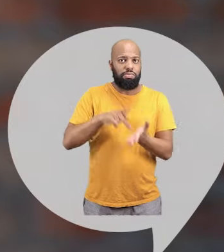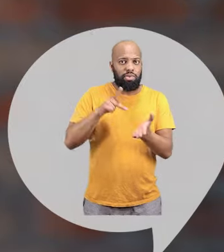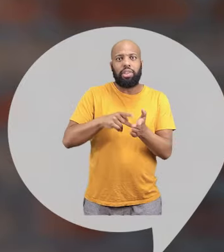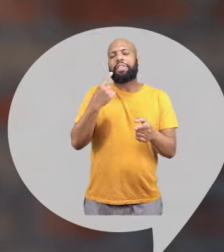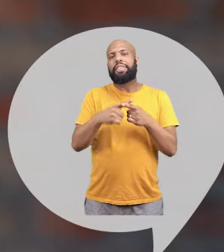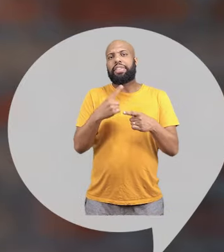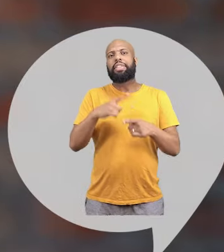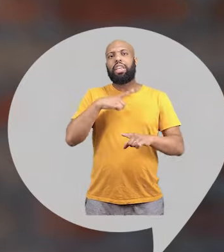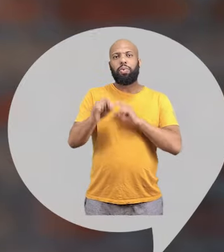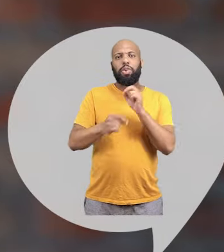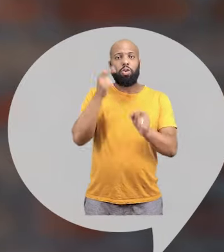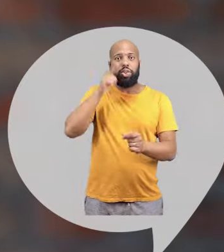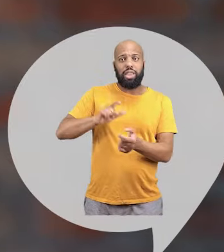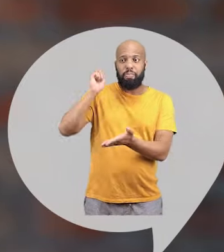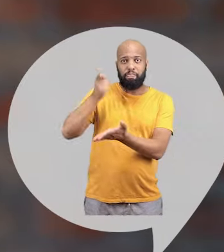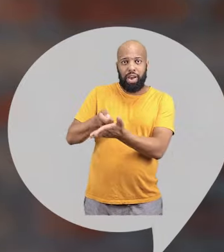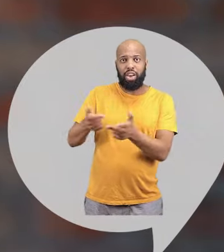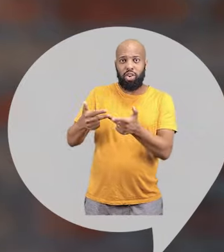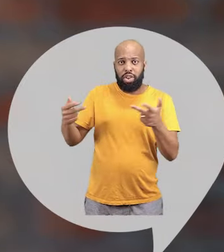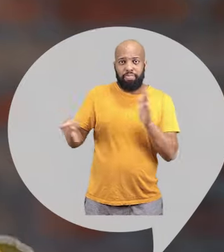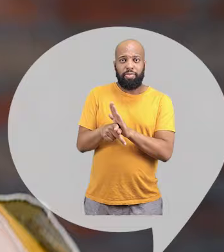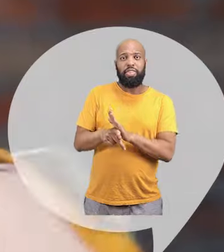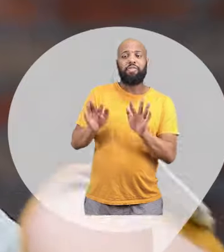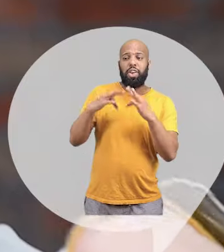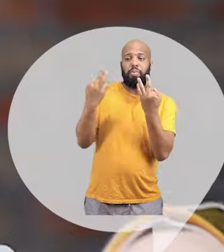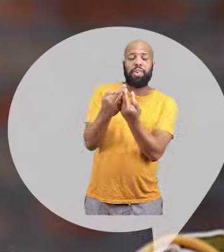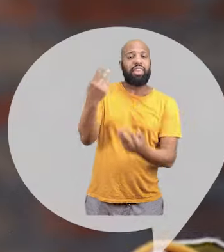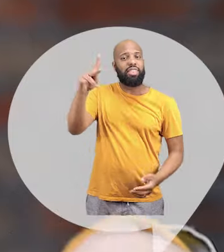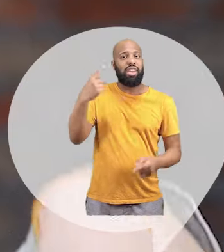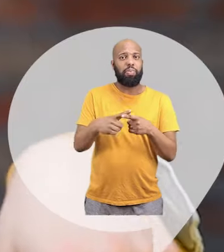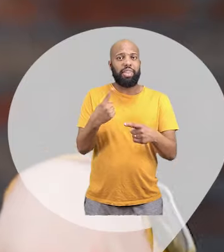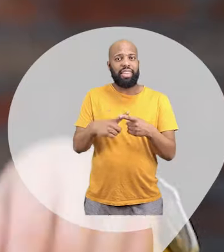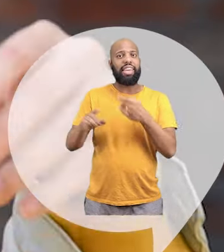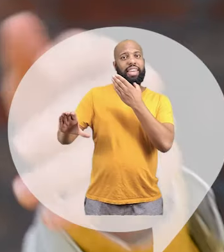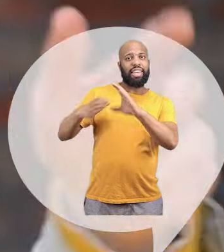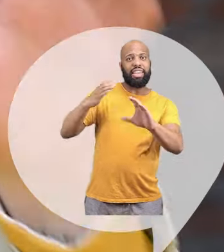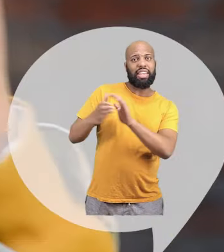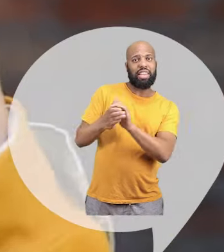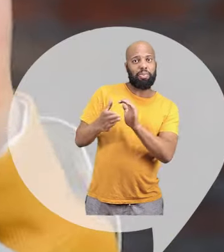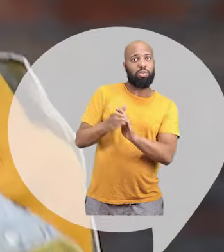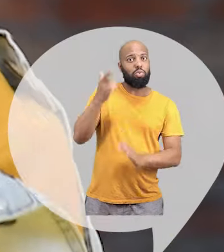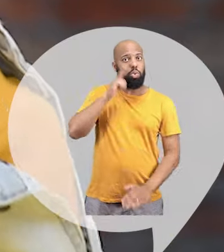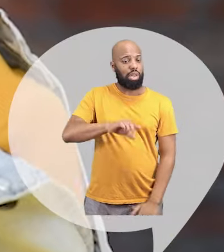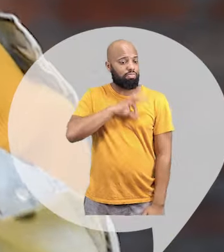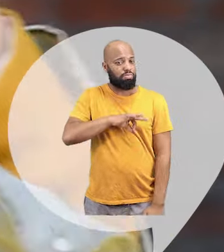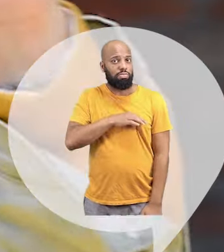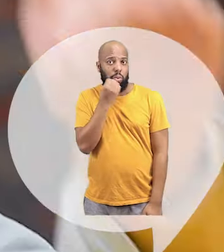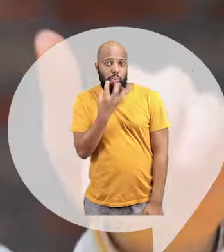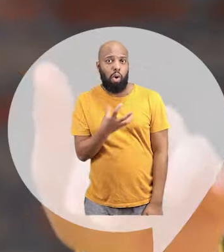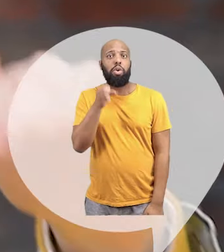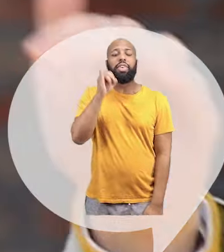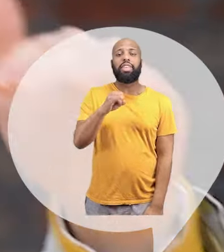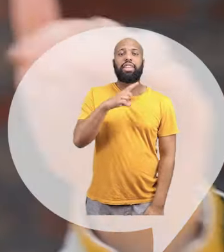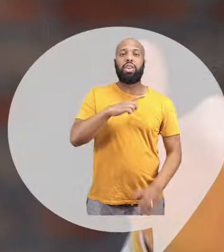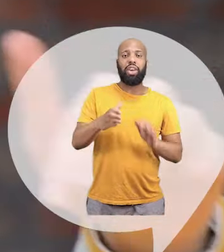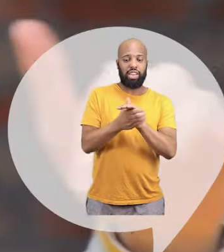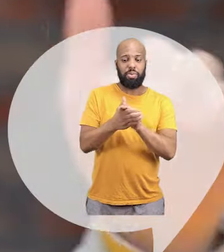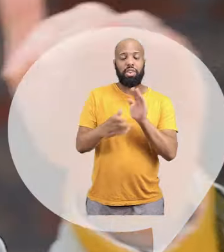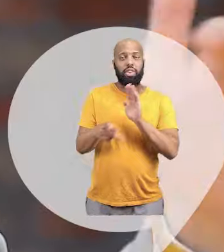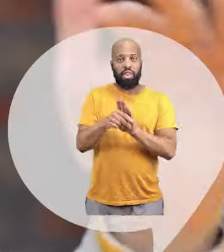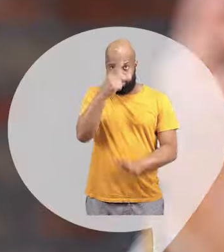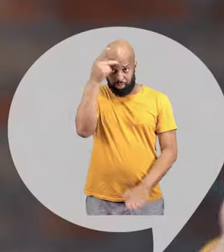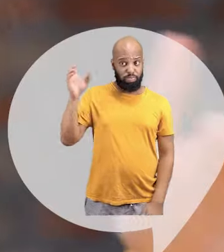aqui lá é sucesso ele tá sustentando a família dele cantando em casamento que cantar em casamento dá uma grana Principalmente um cara que canta em casamento tipo